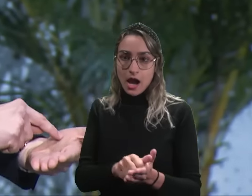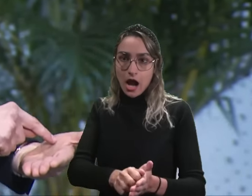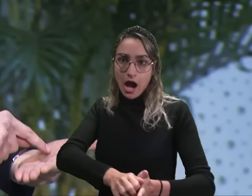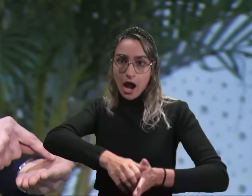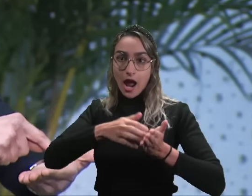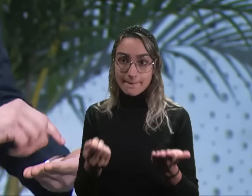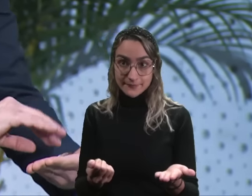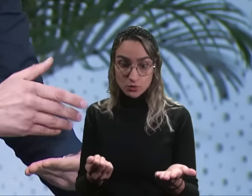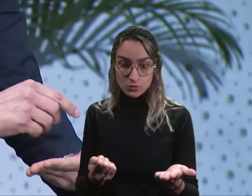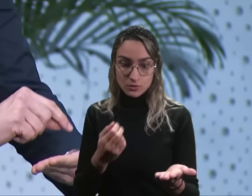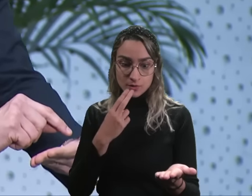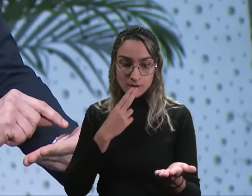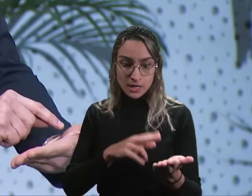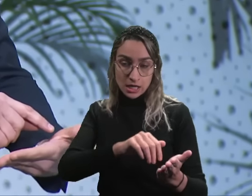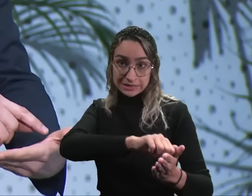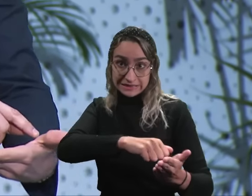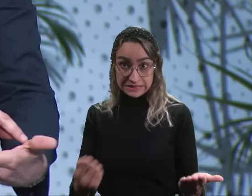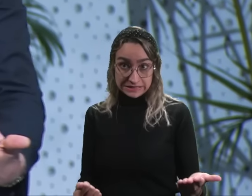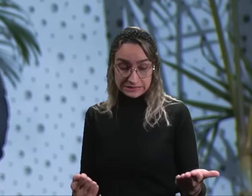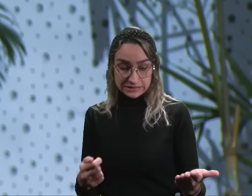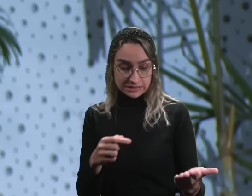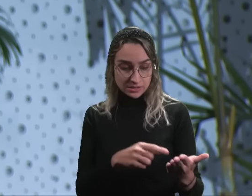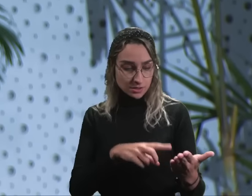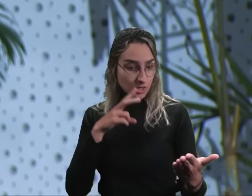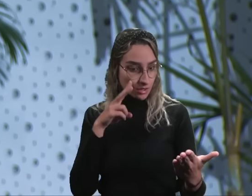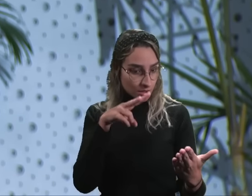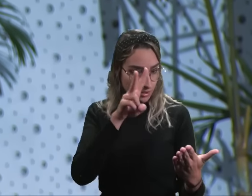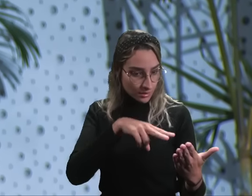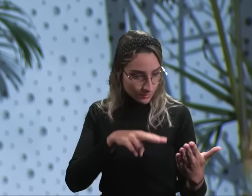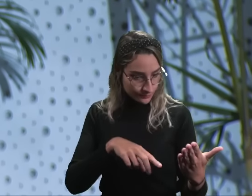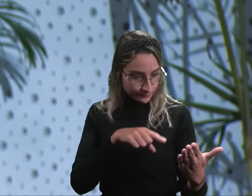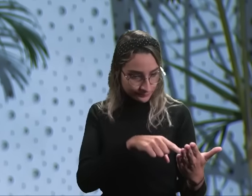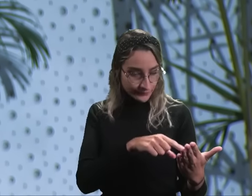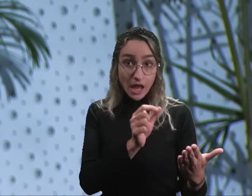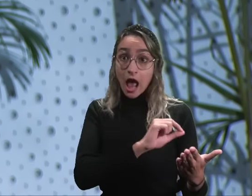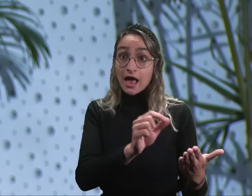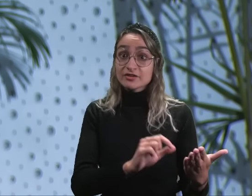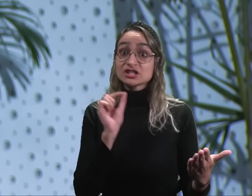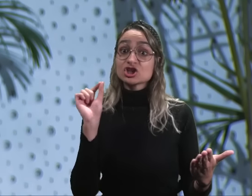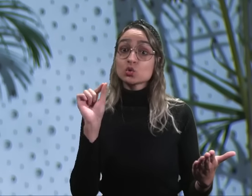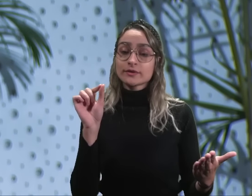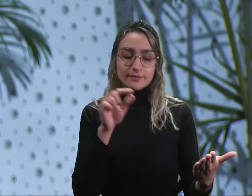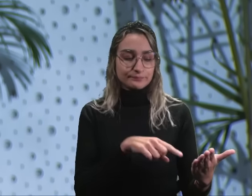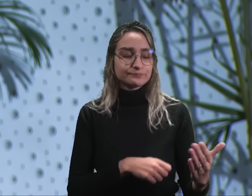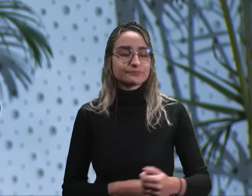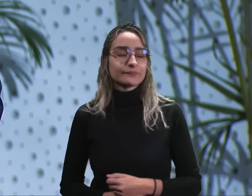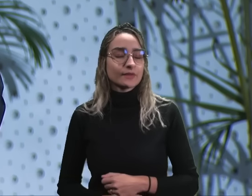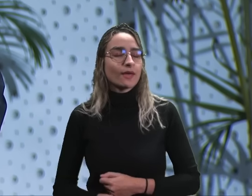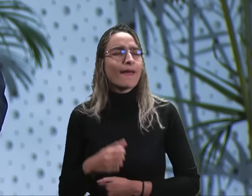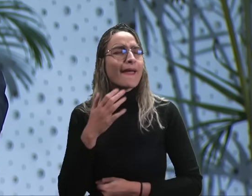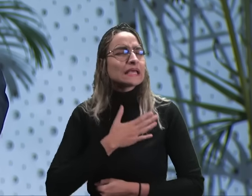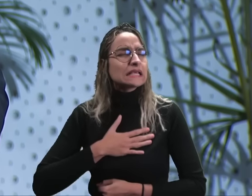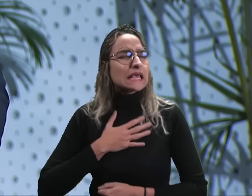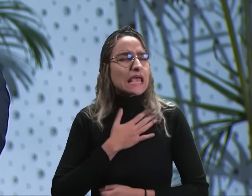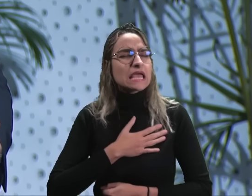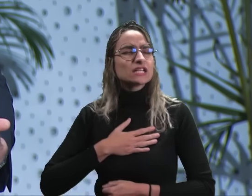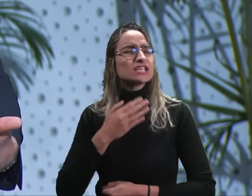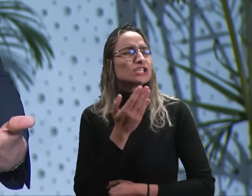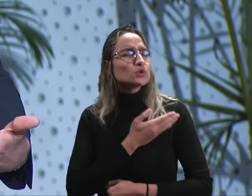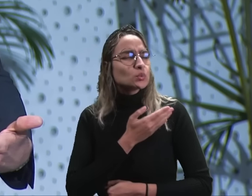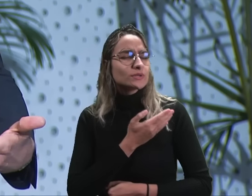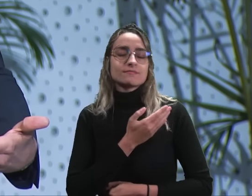carta tá escrito assim abriu querido Irmão José beites eu me senti impressionado que eu devia enviar